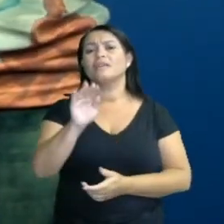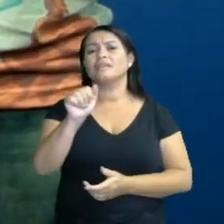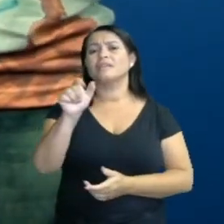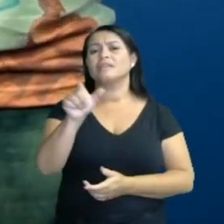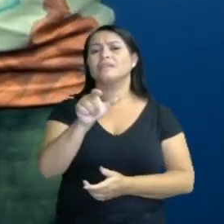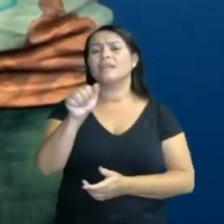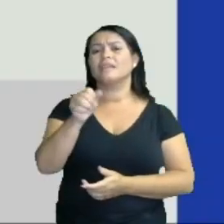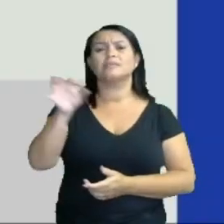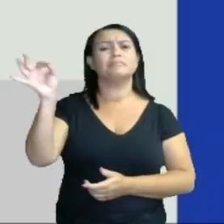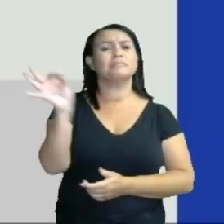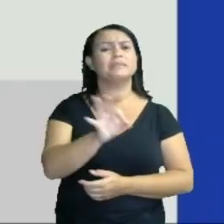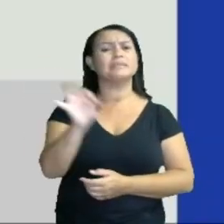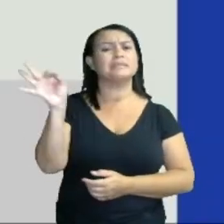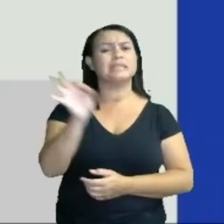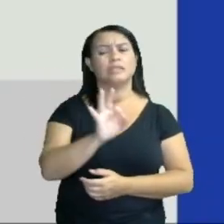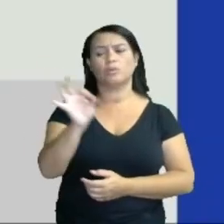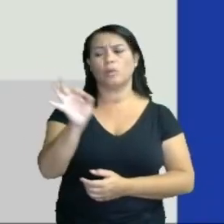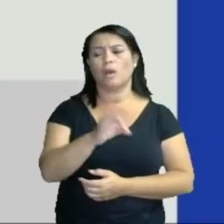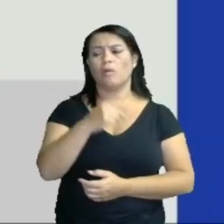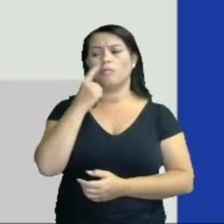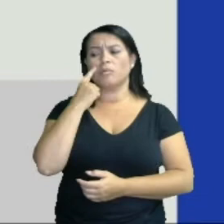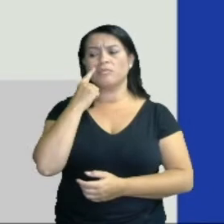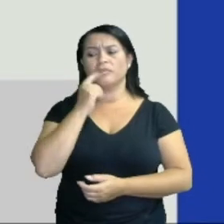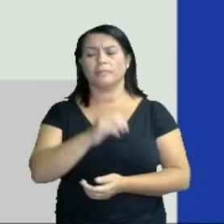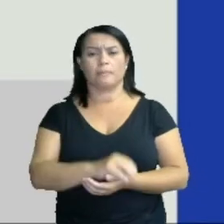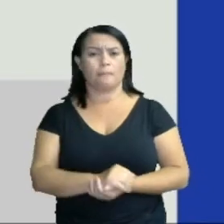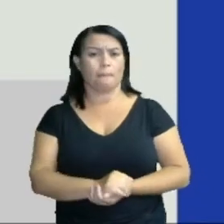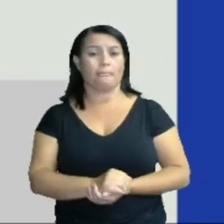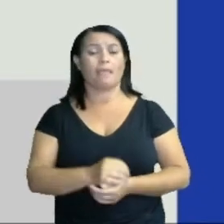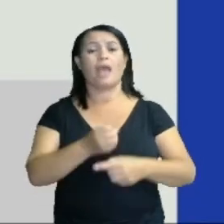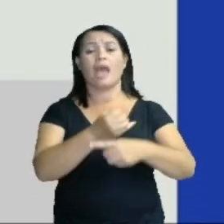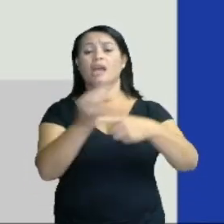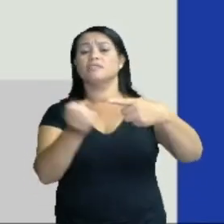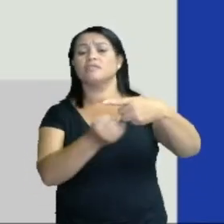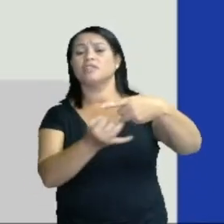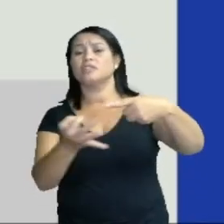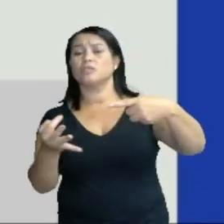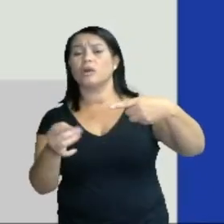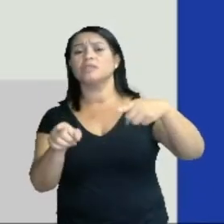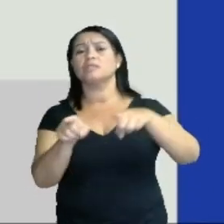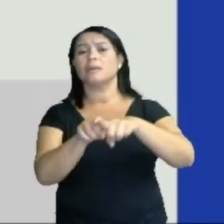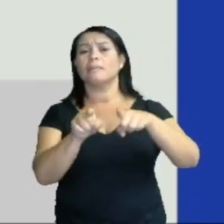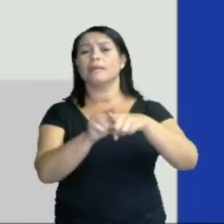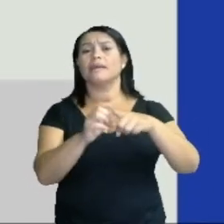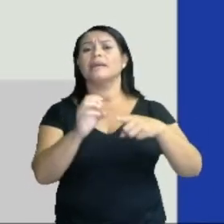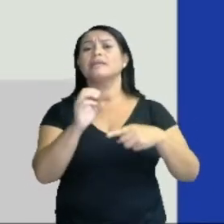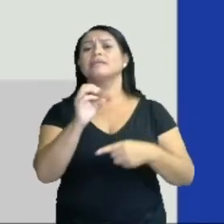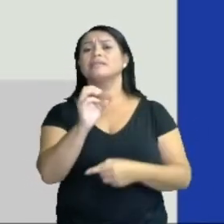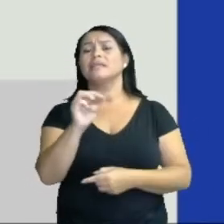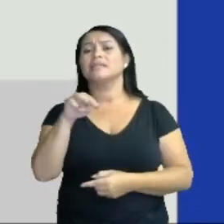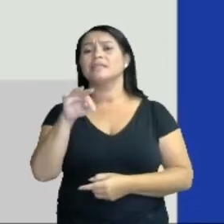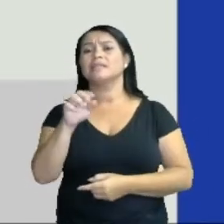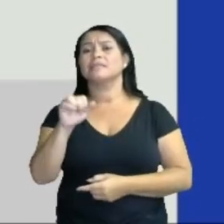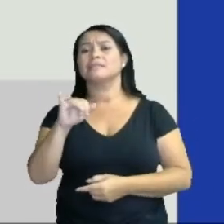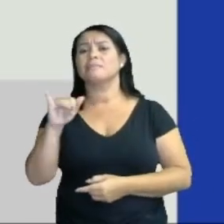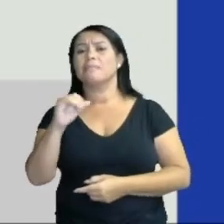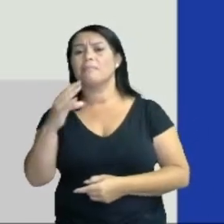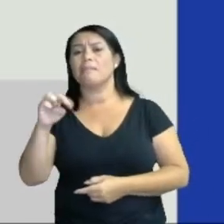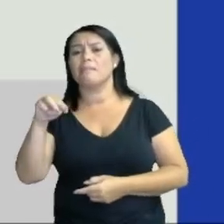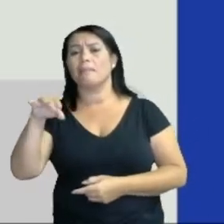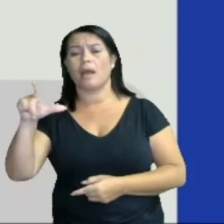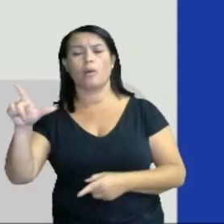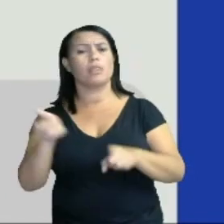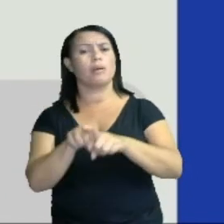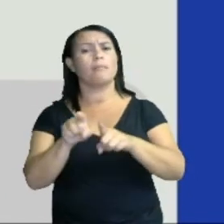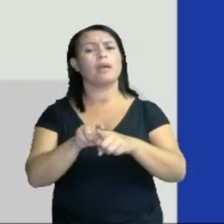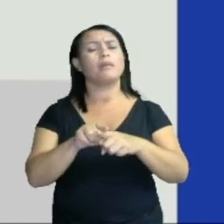Taxa percentual, tá? As frações centesimais podem ser representadas em forma de taxa